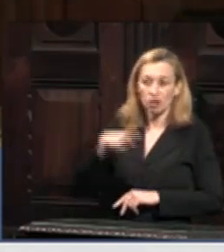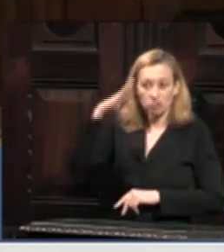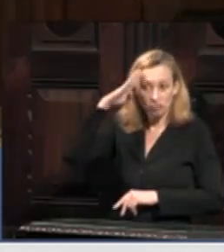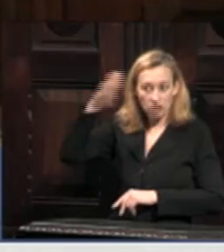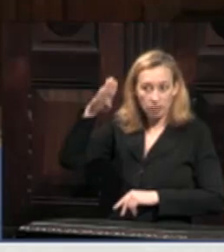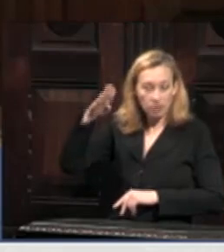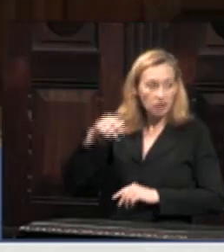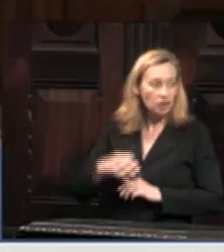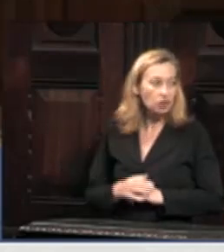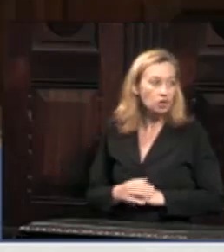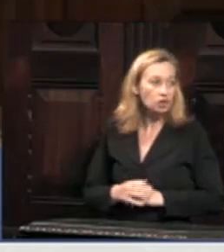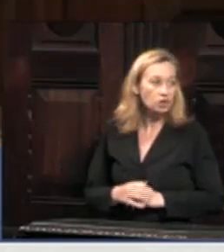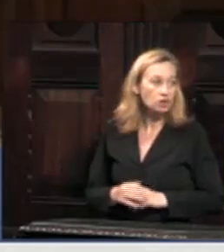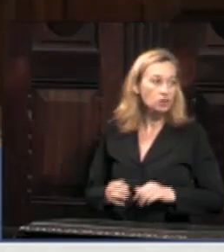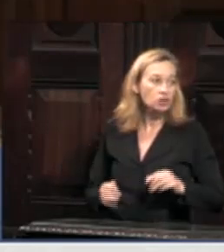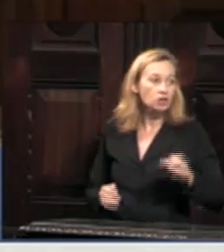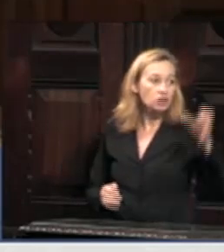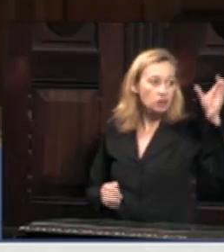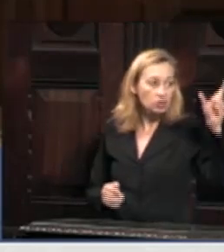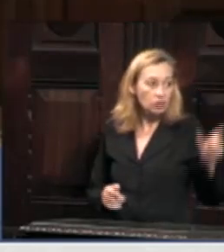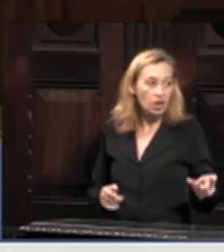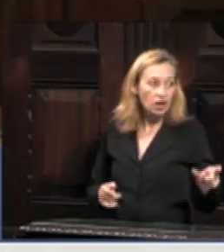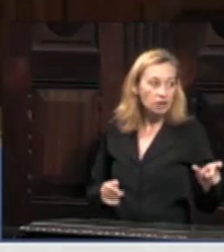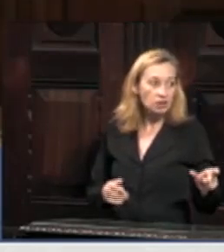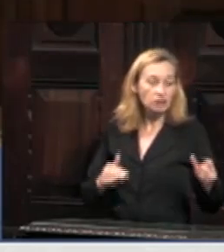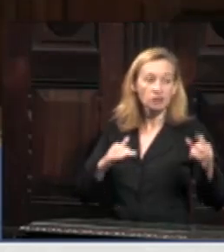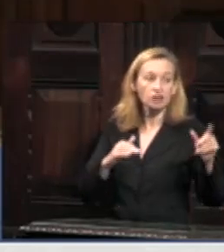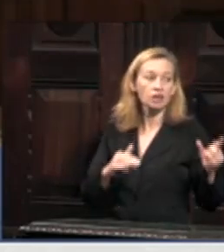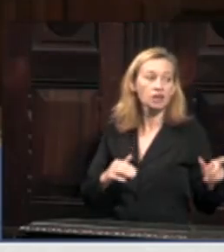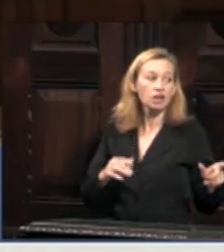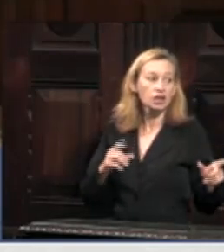lado a democracia e o progressismo